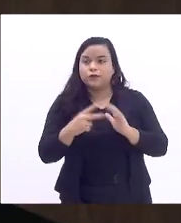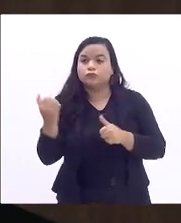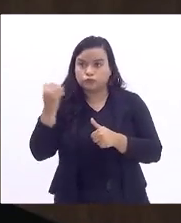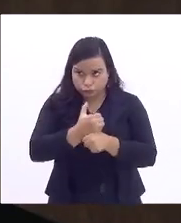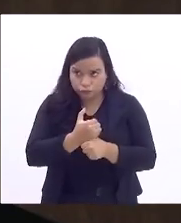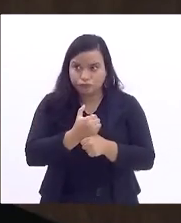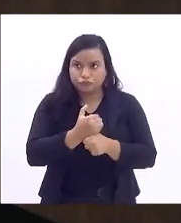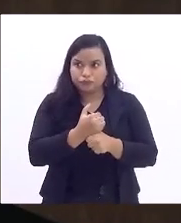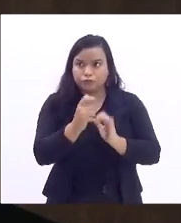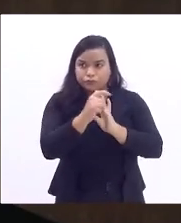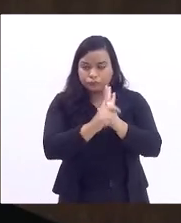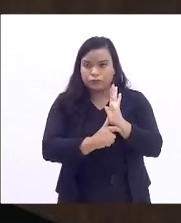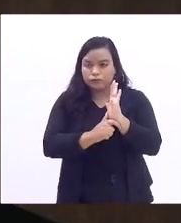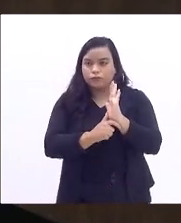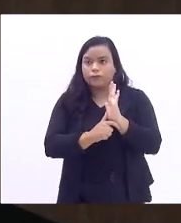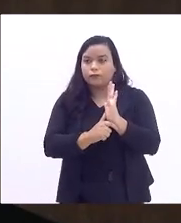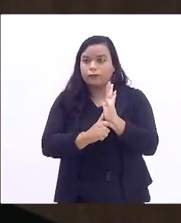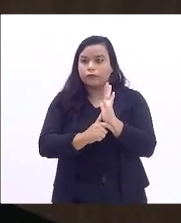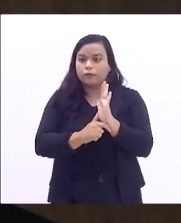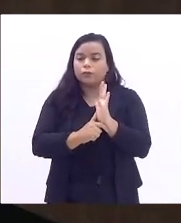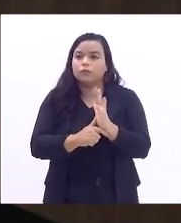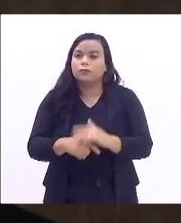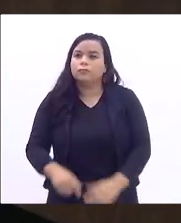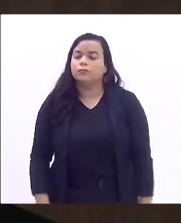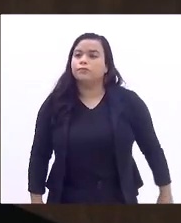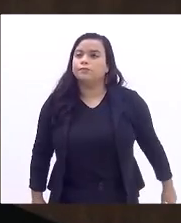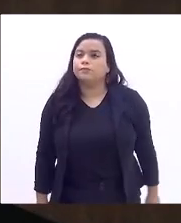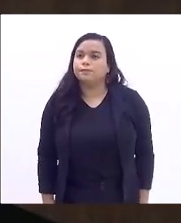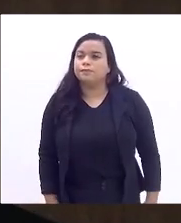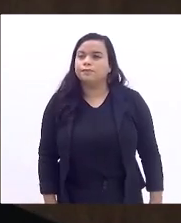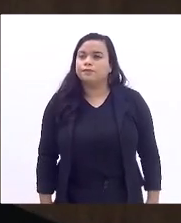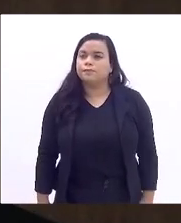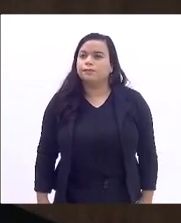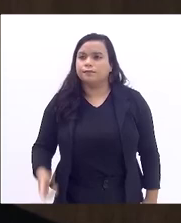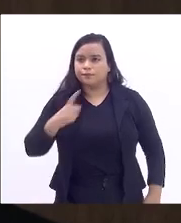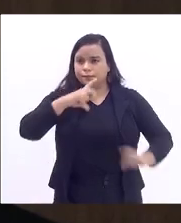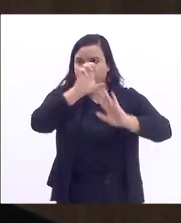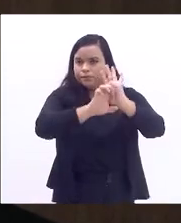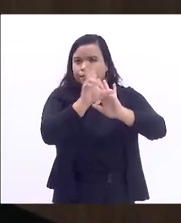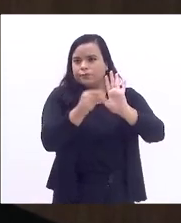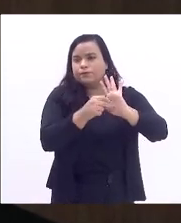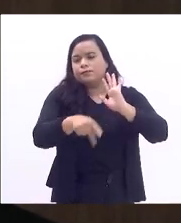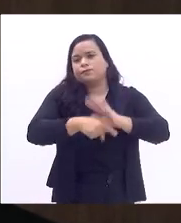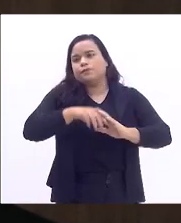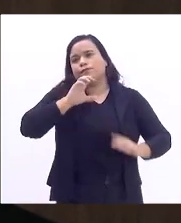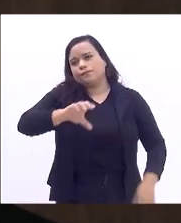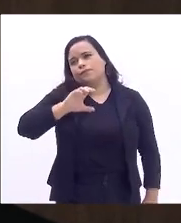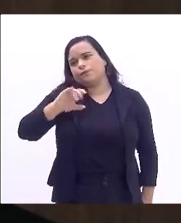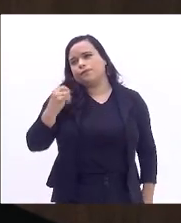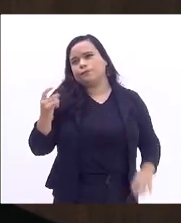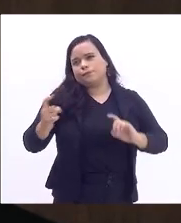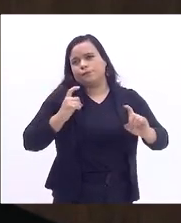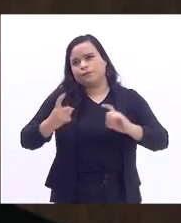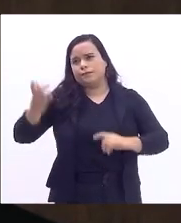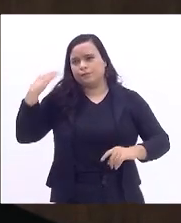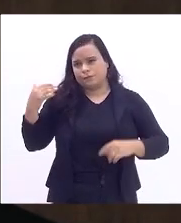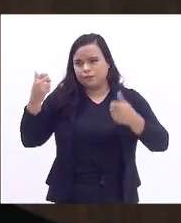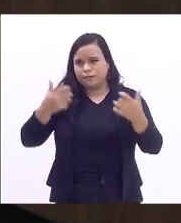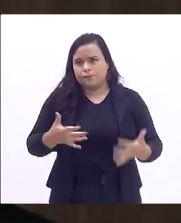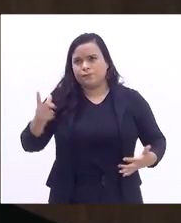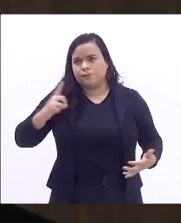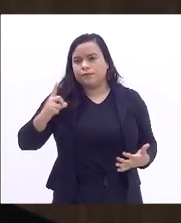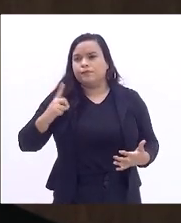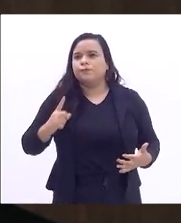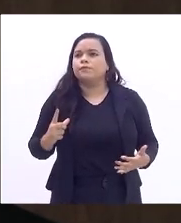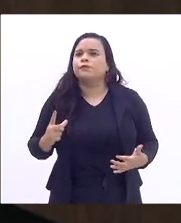substitutivo senhor presidente e com aquela emenda da ccj da reunião passada